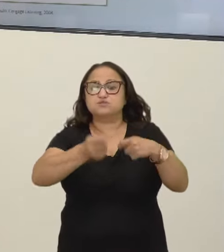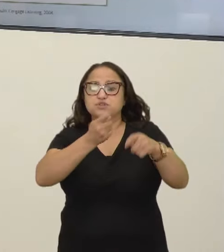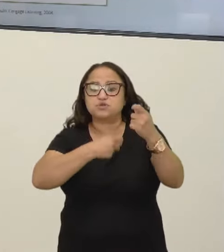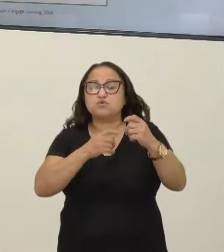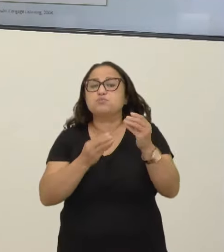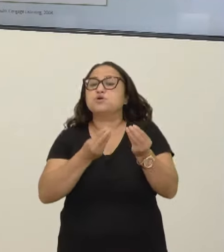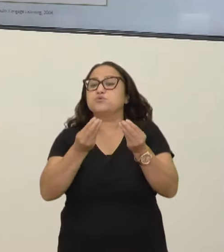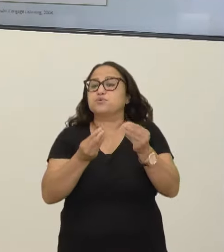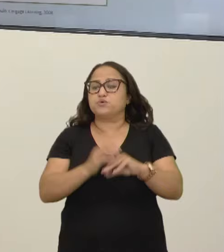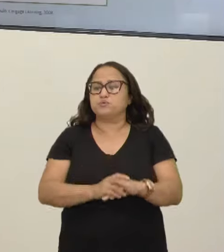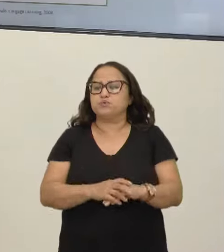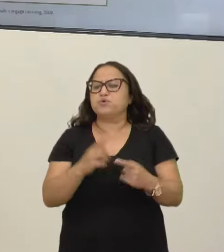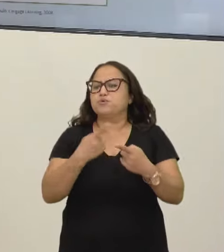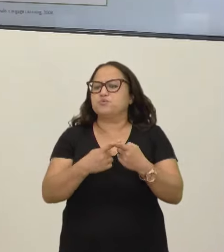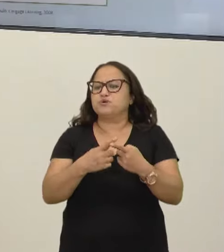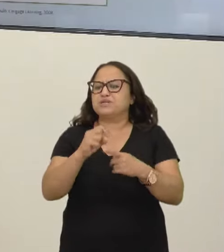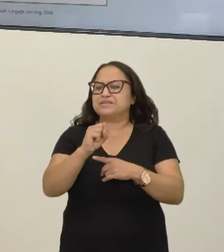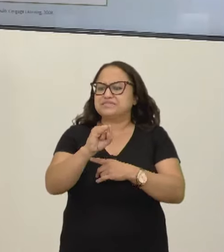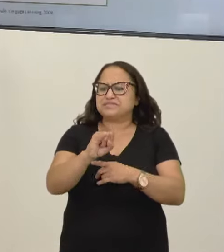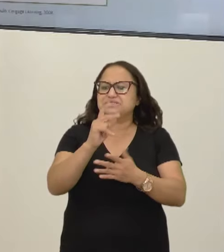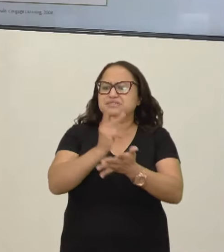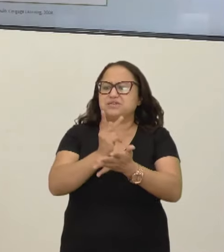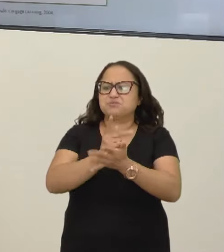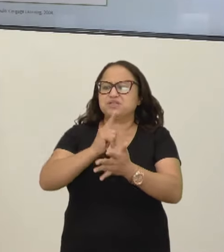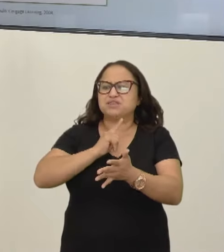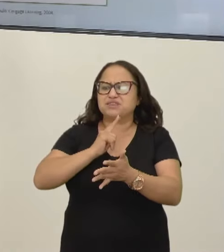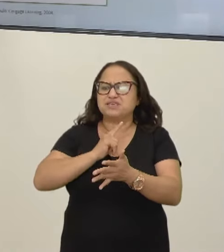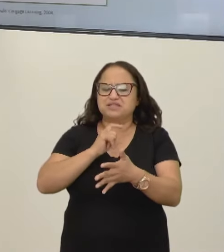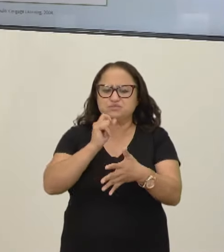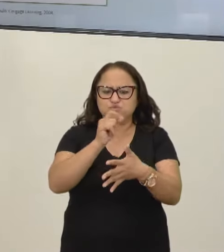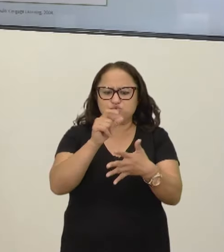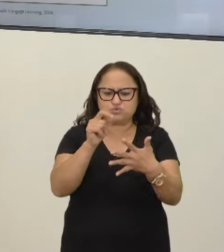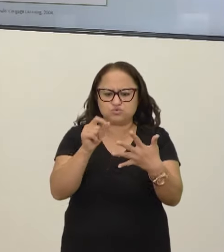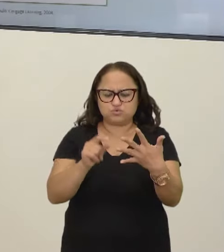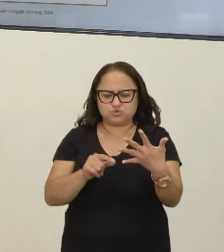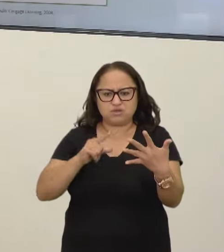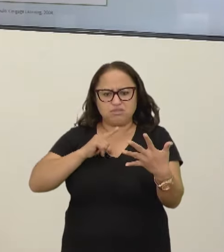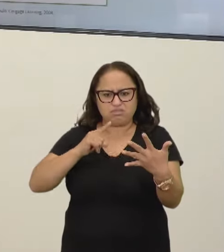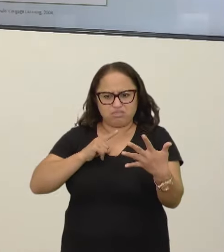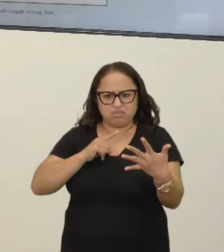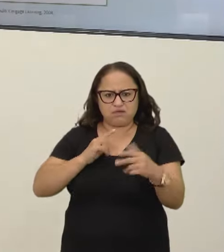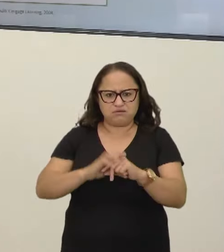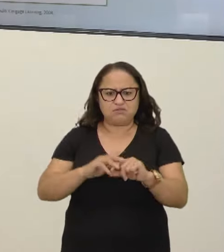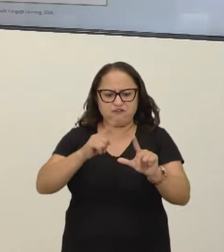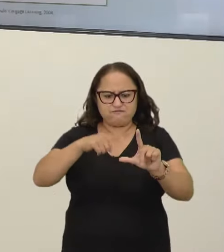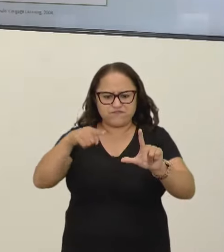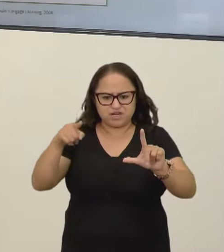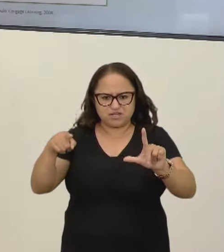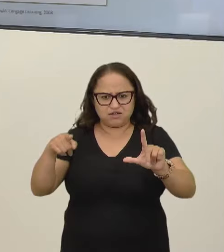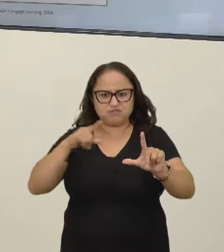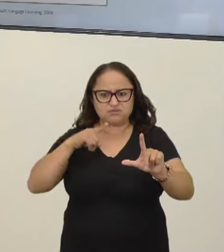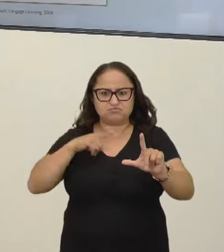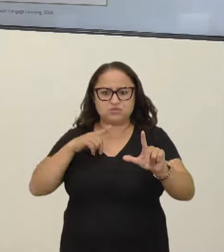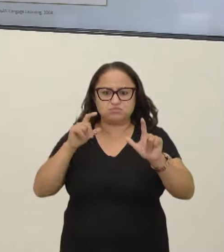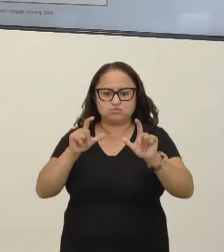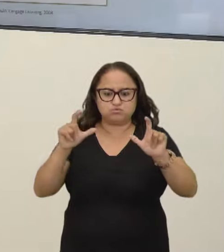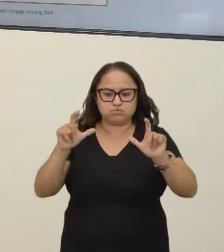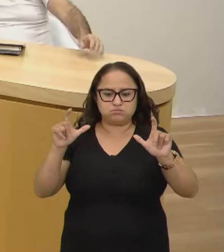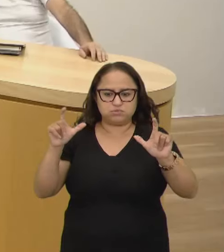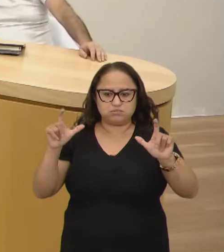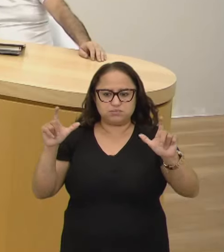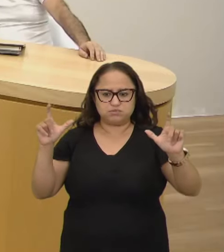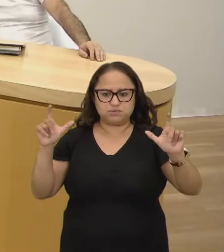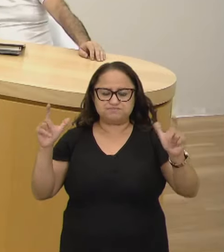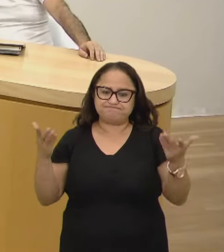Por quê? Porque se a gente for colocar cada pequeno elemento que existe na economia, cada variável, você vai ter um diagrama que é maior que o